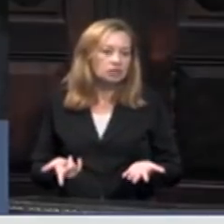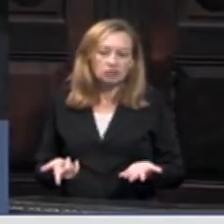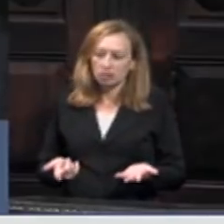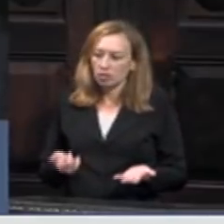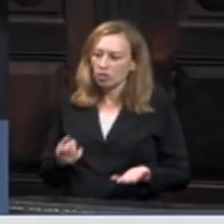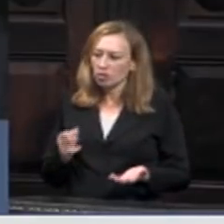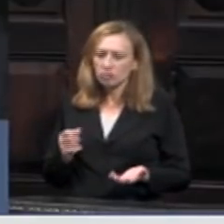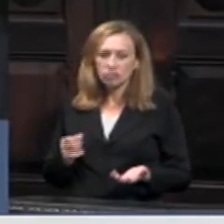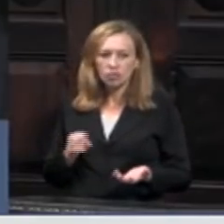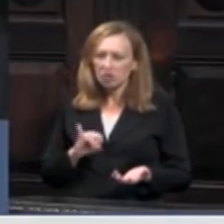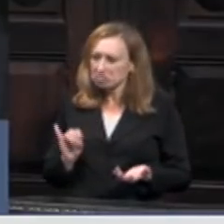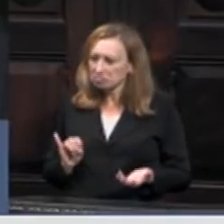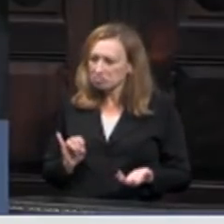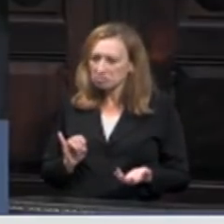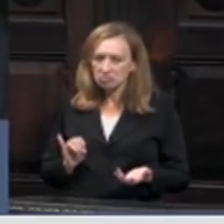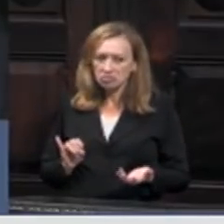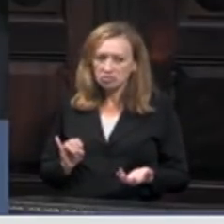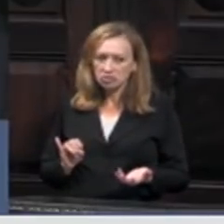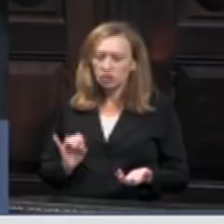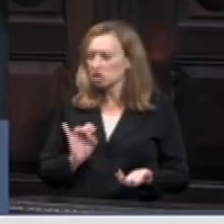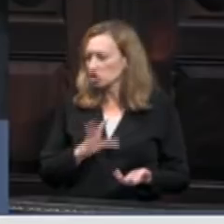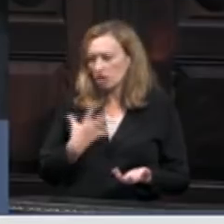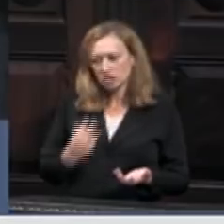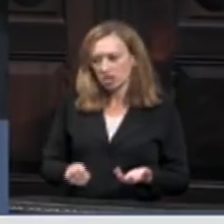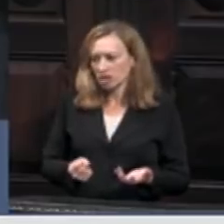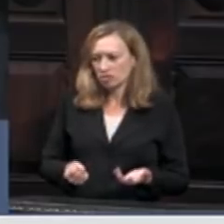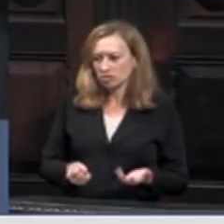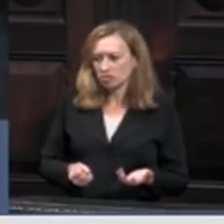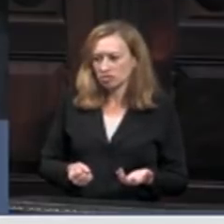Oi? É só ser aceito isso.